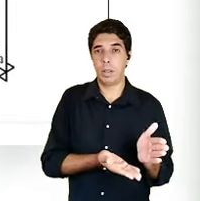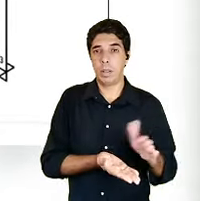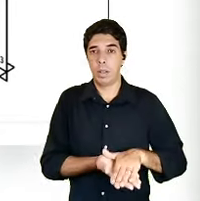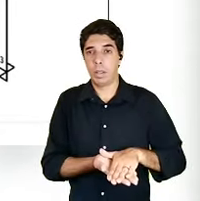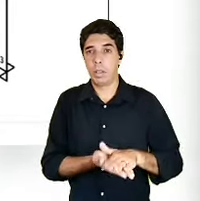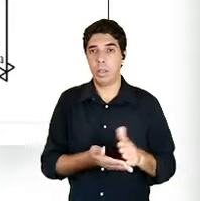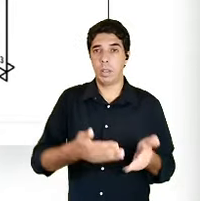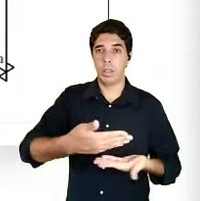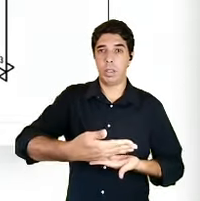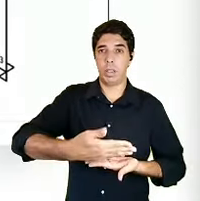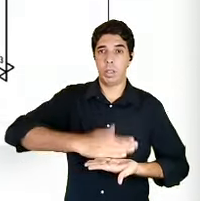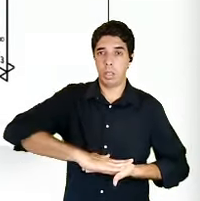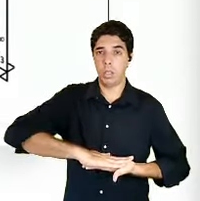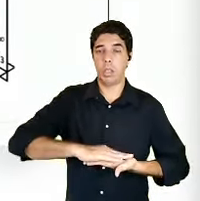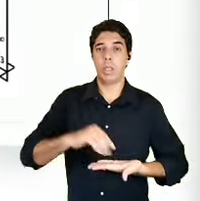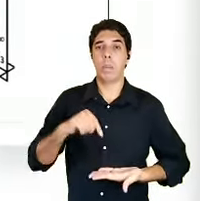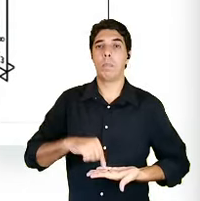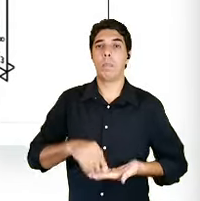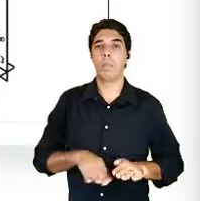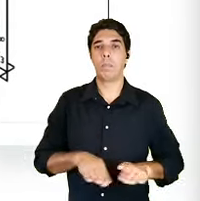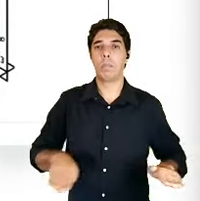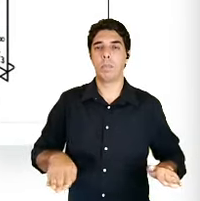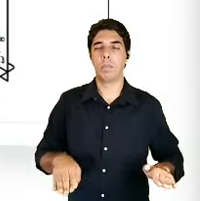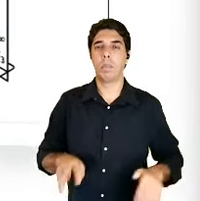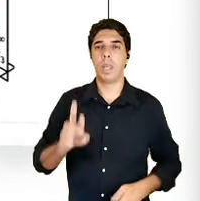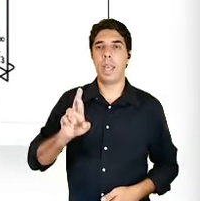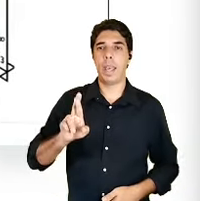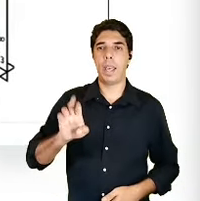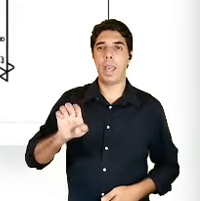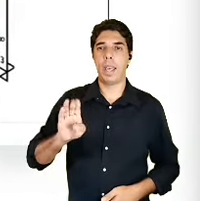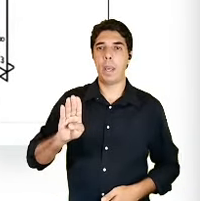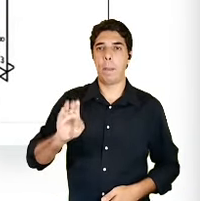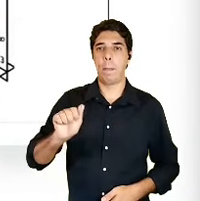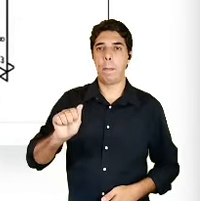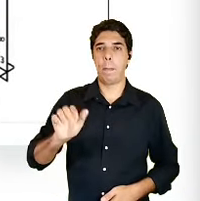rebatidos para a posição do plano vertical. Quem será o plano